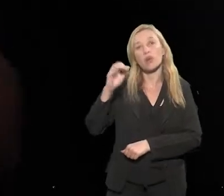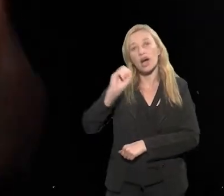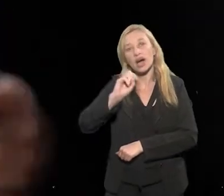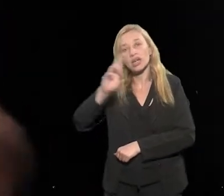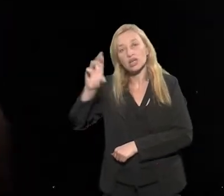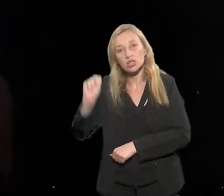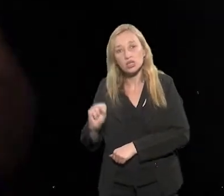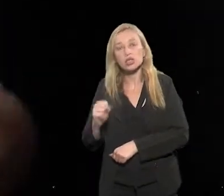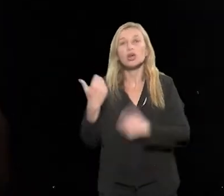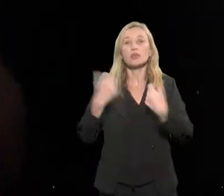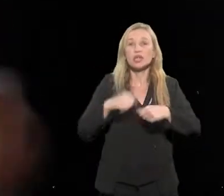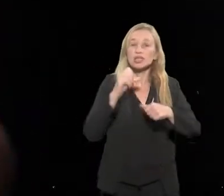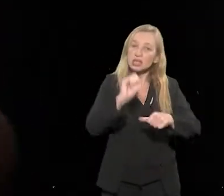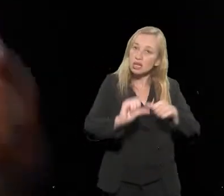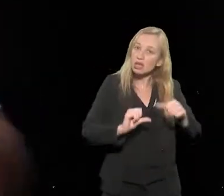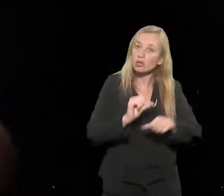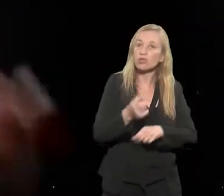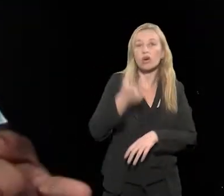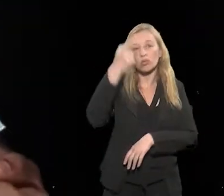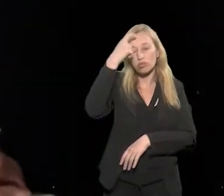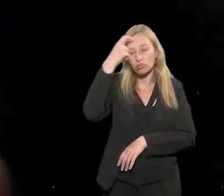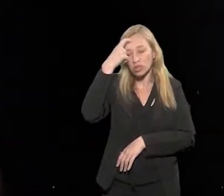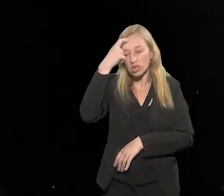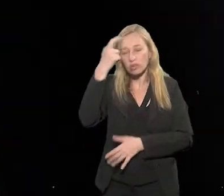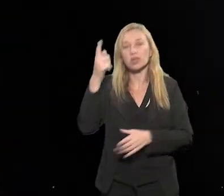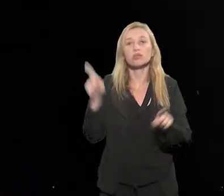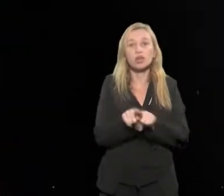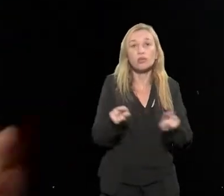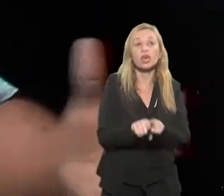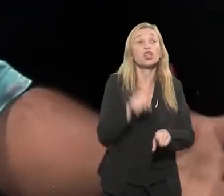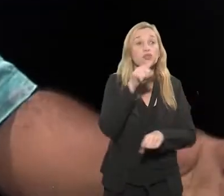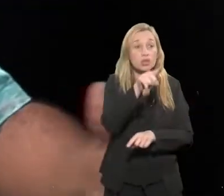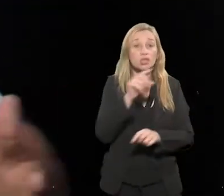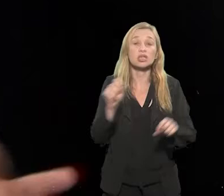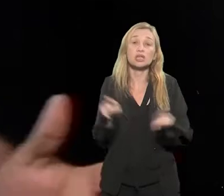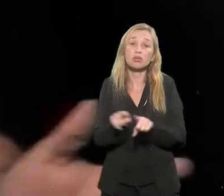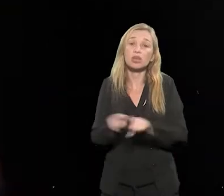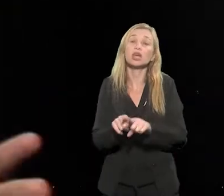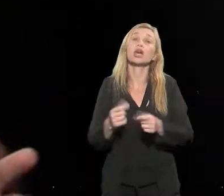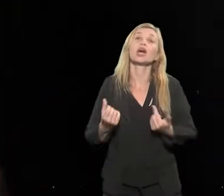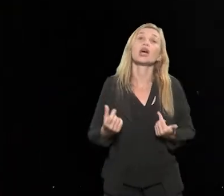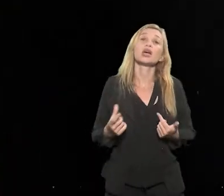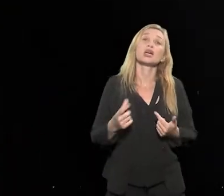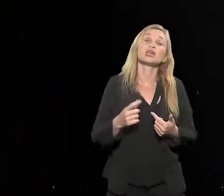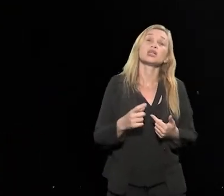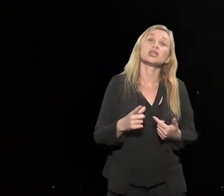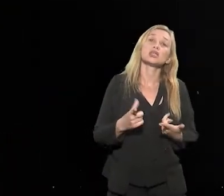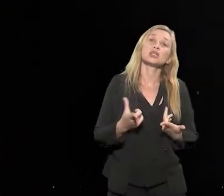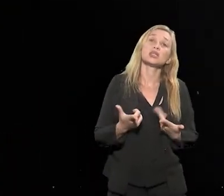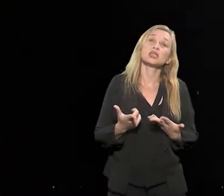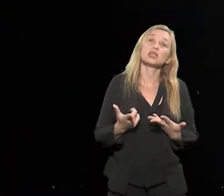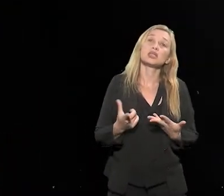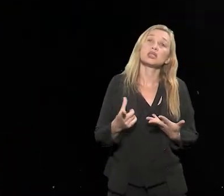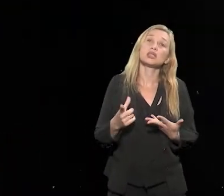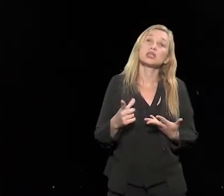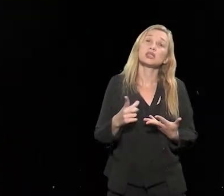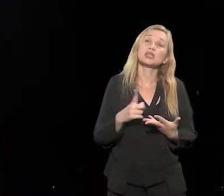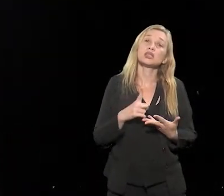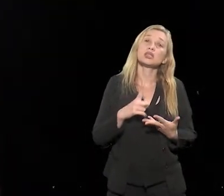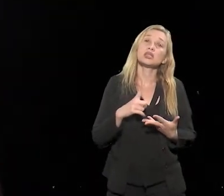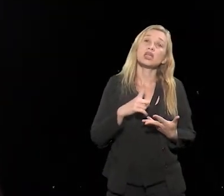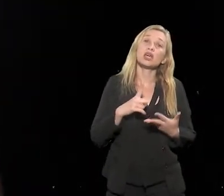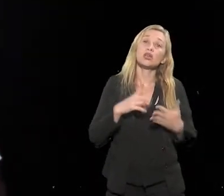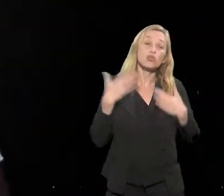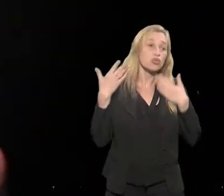Porque precisava atualizar esse pensamento também, e você também transita numa questão que